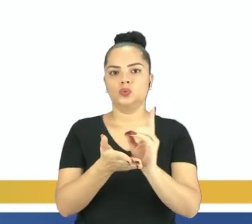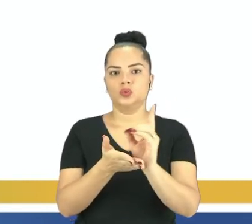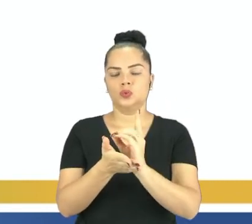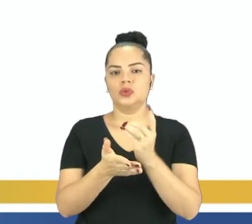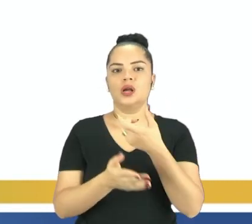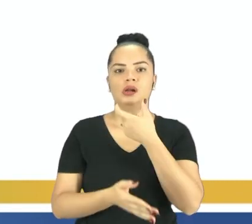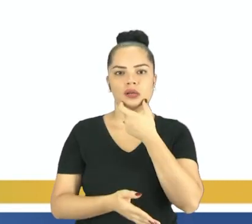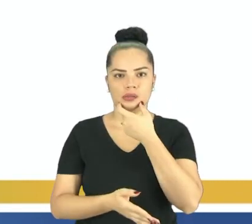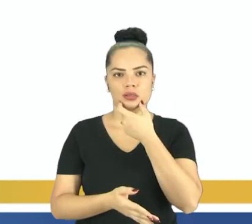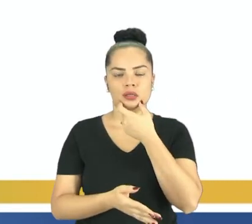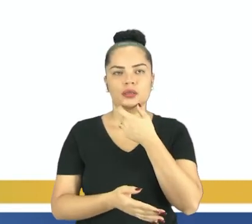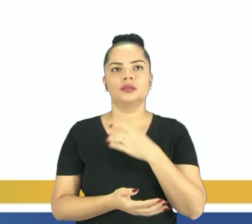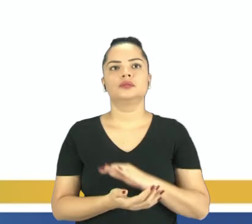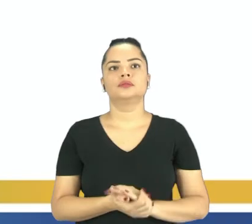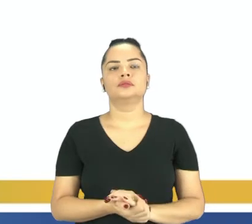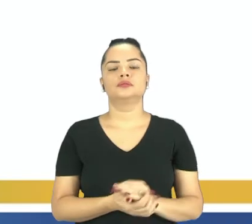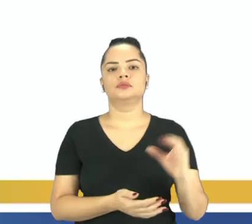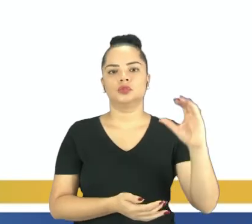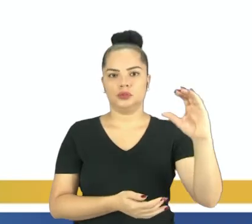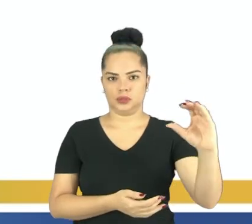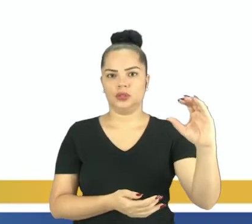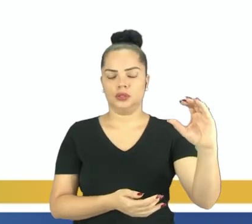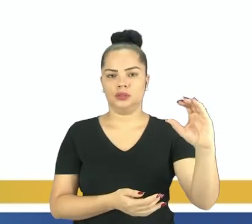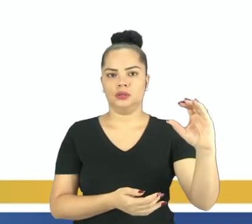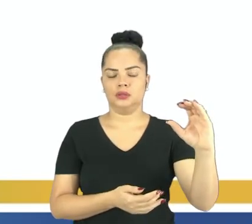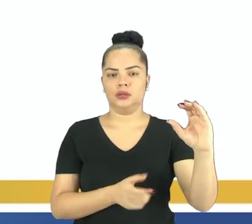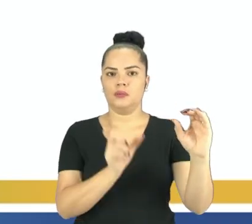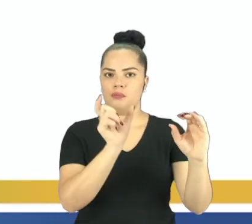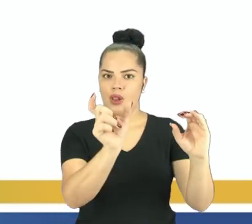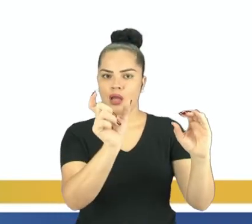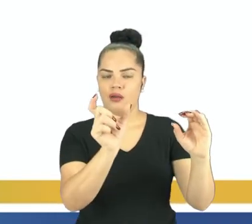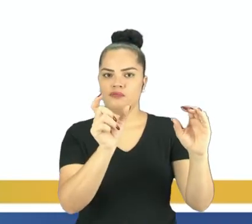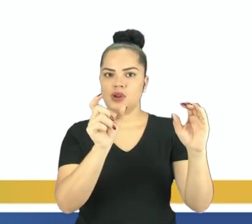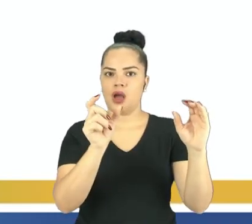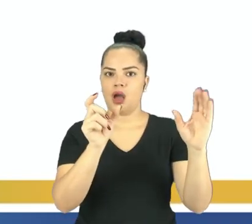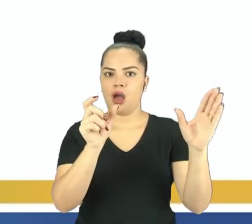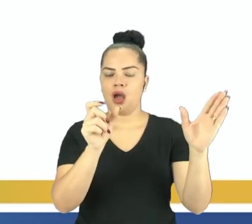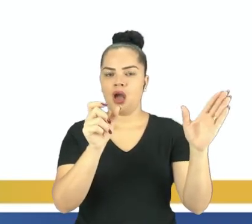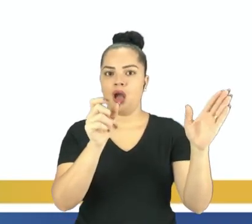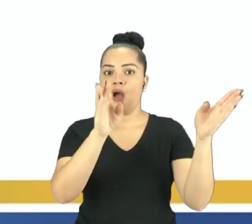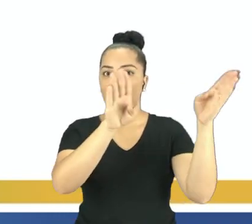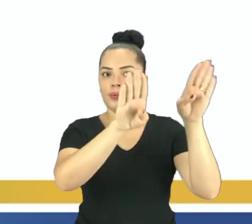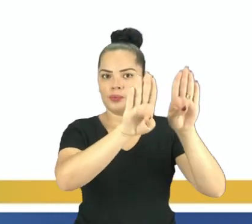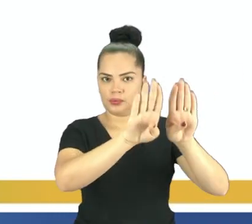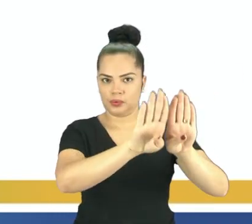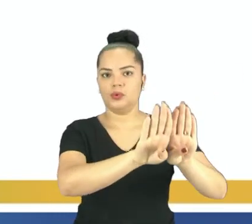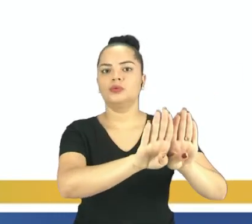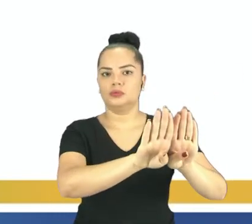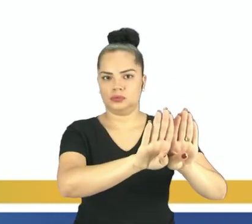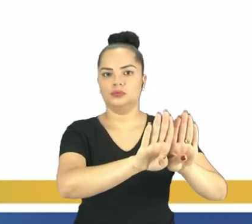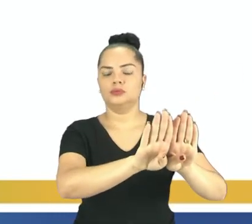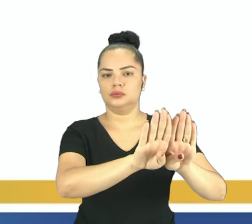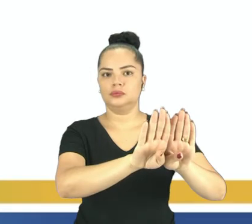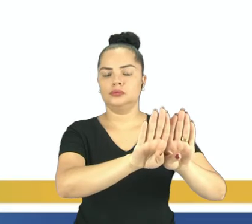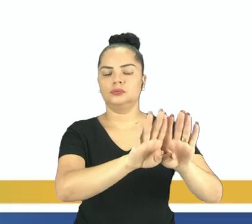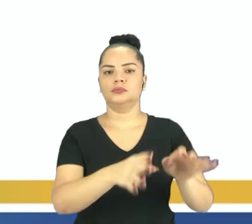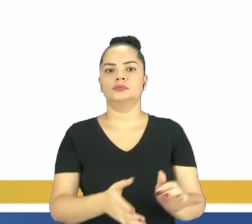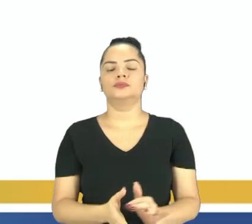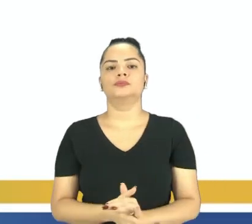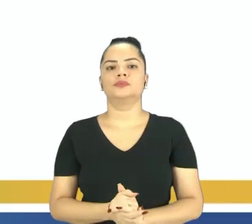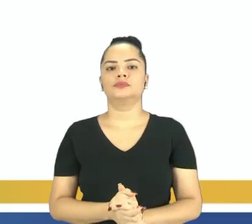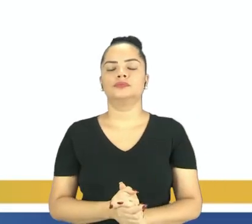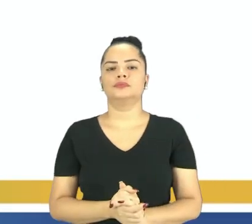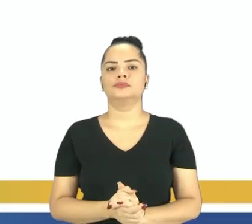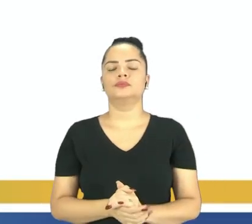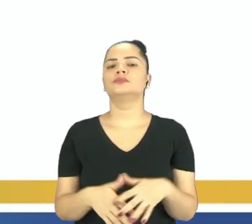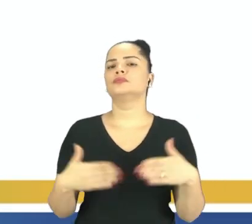E letra C, to close, que é o verbo fechar, e the door, a porta, é o complemento. E